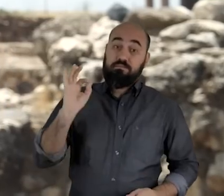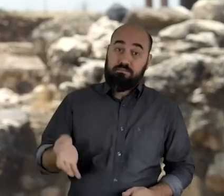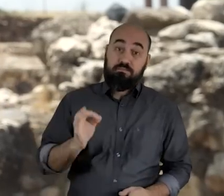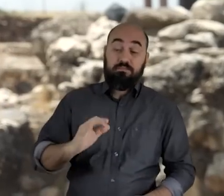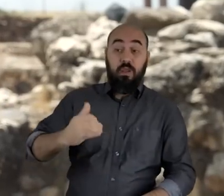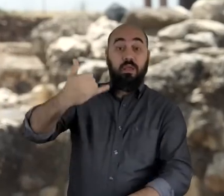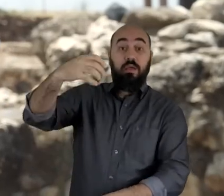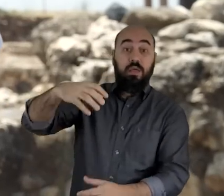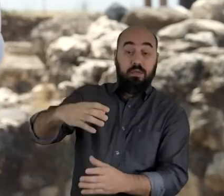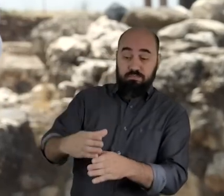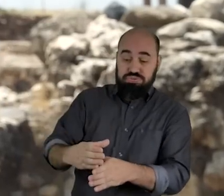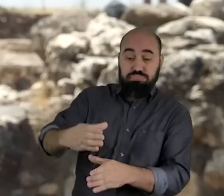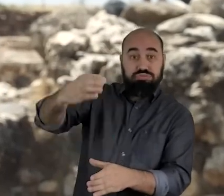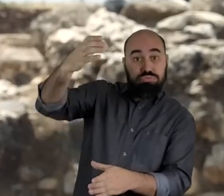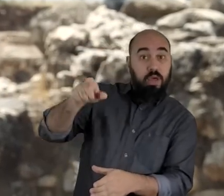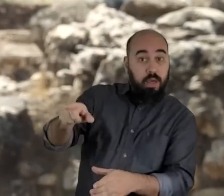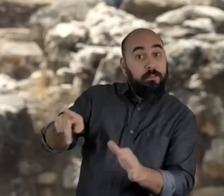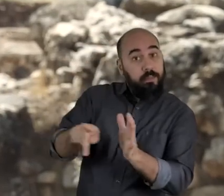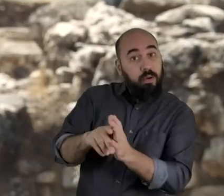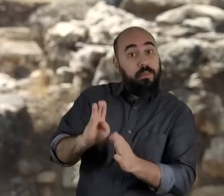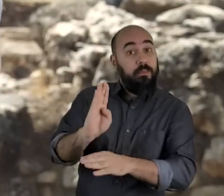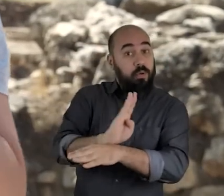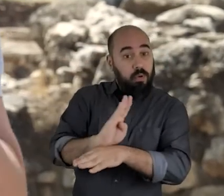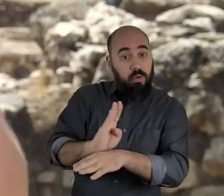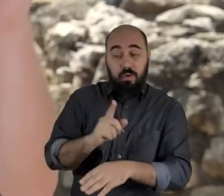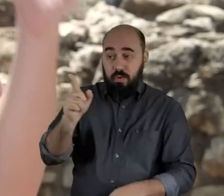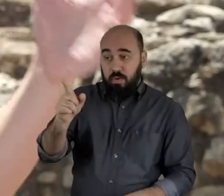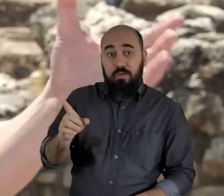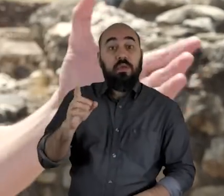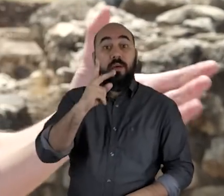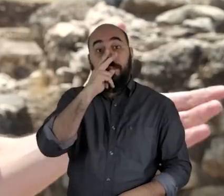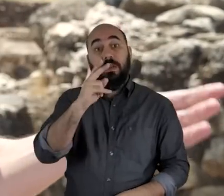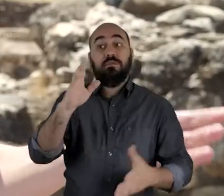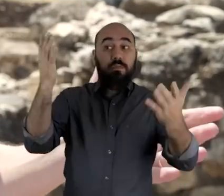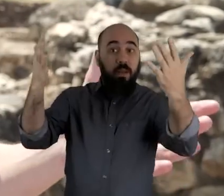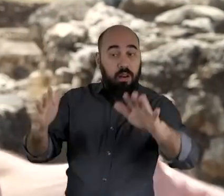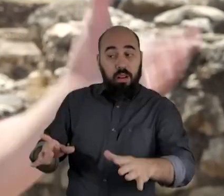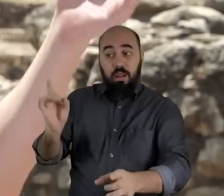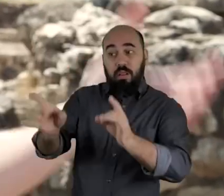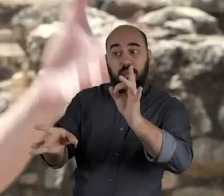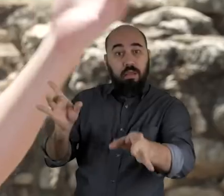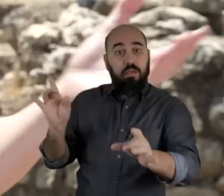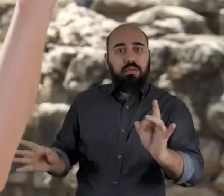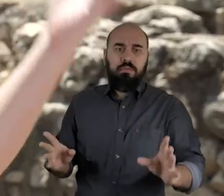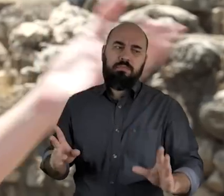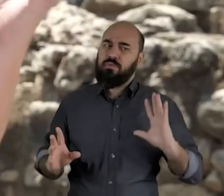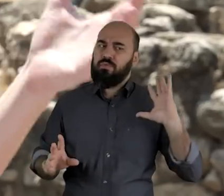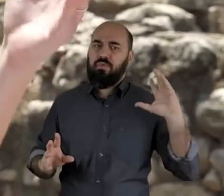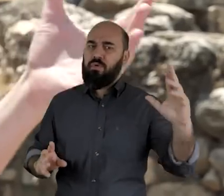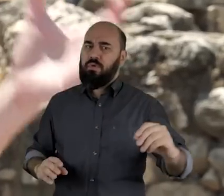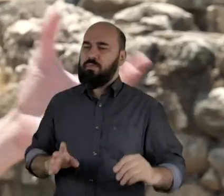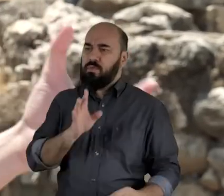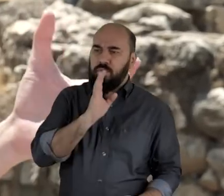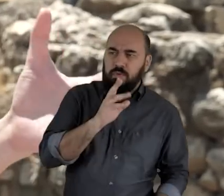do Bronze. E as ruínas dessa cidade eram sempre presentes na cidade israelita e eram